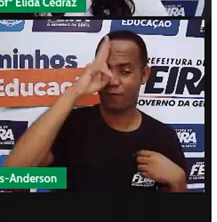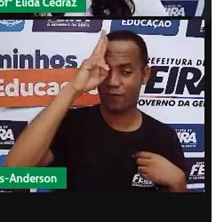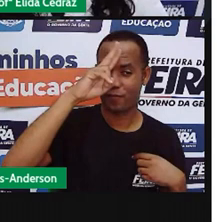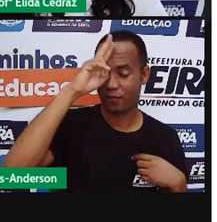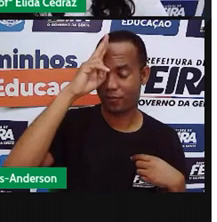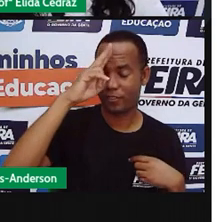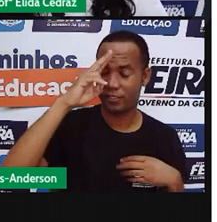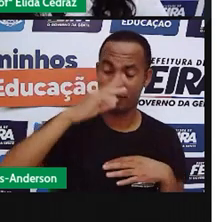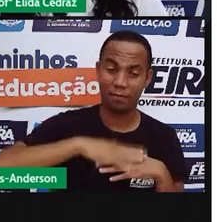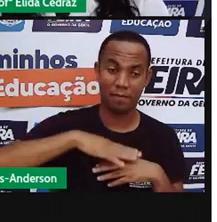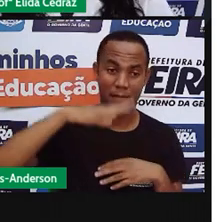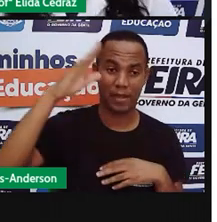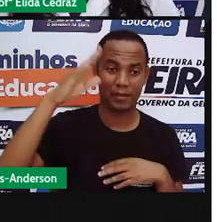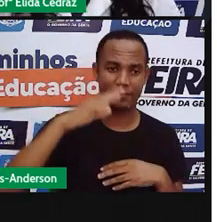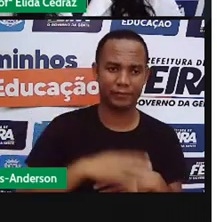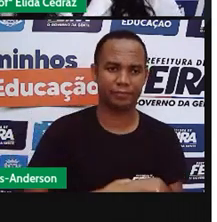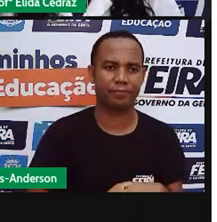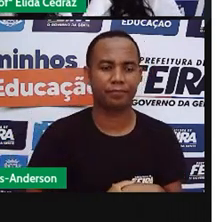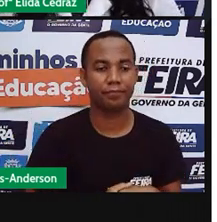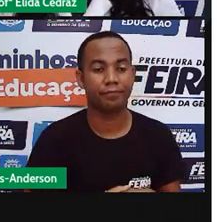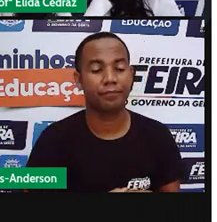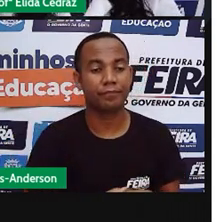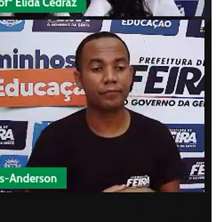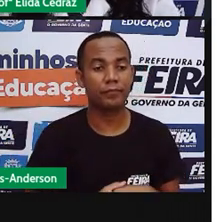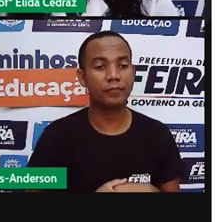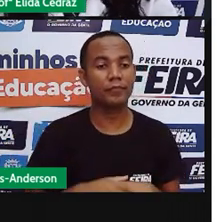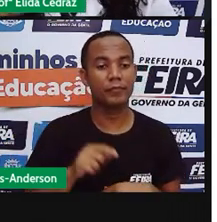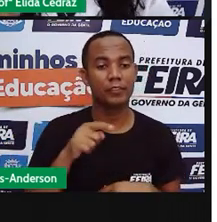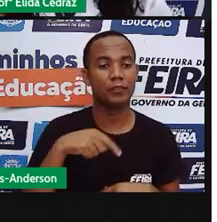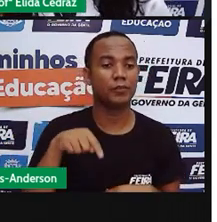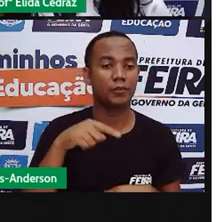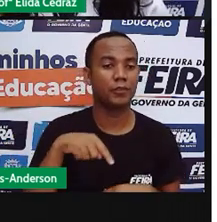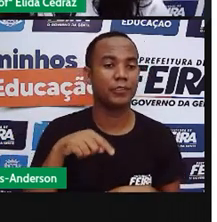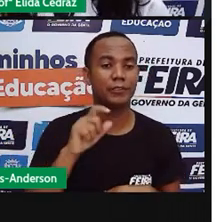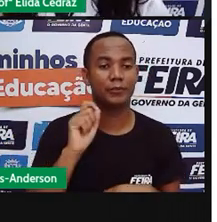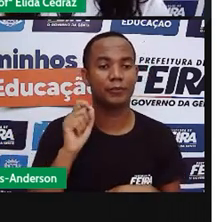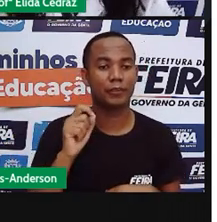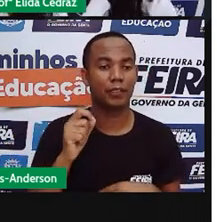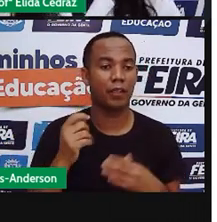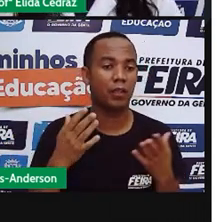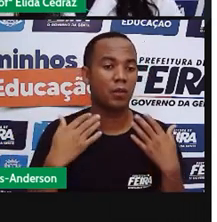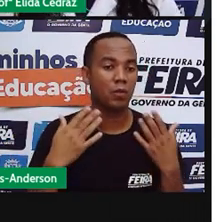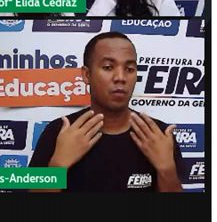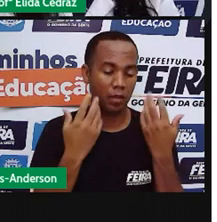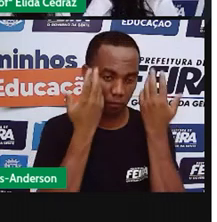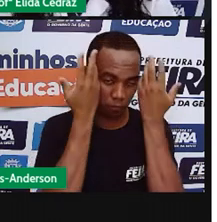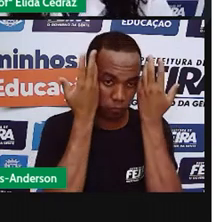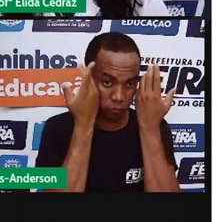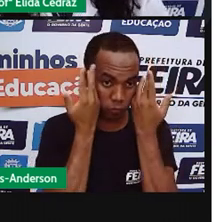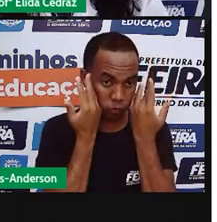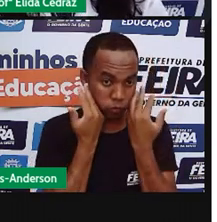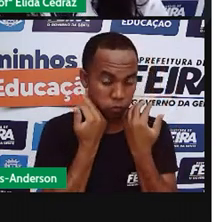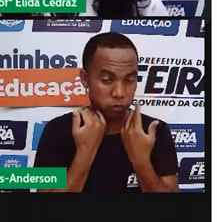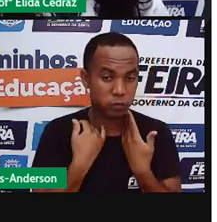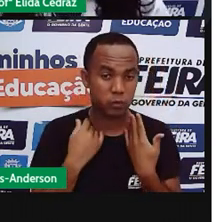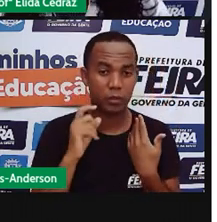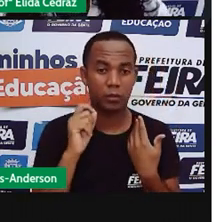calor? A gente fica suado. Por quê? Porque nas superfícies